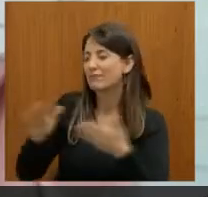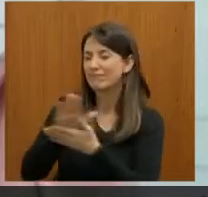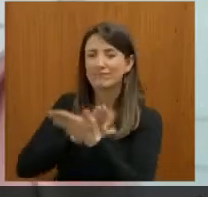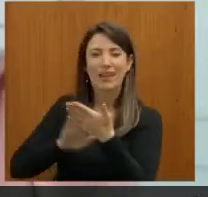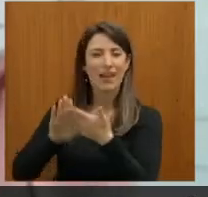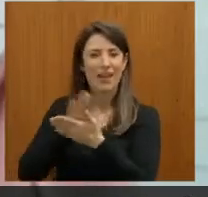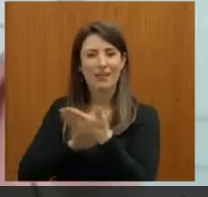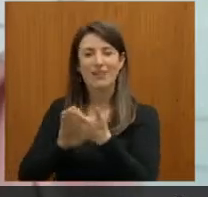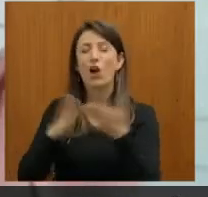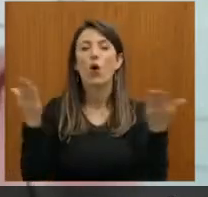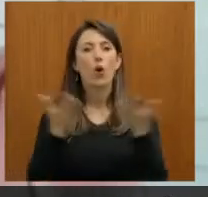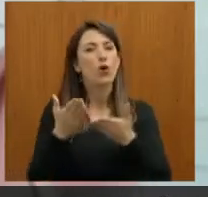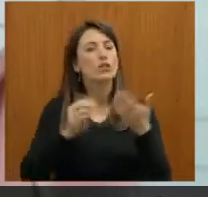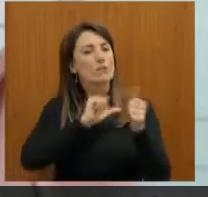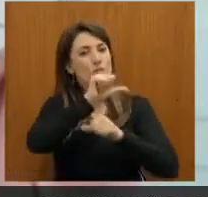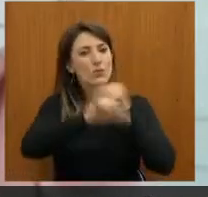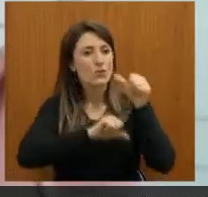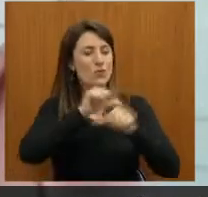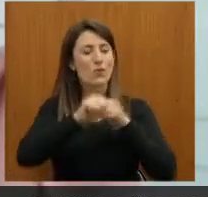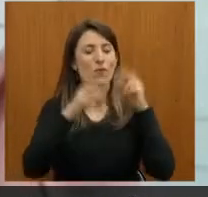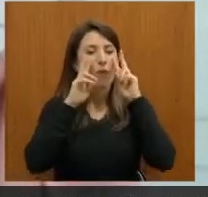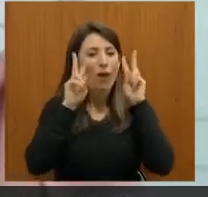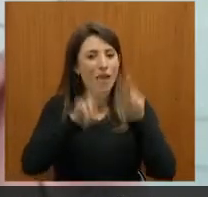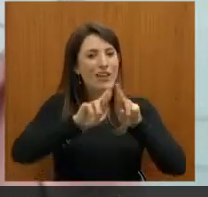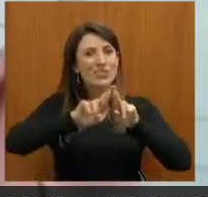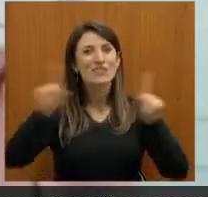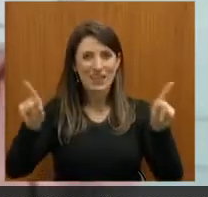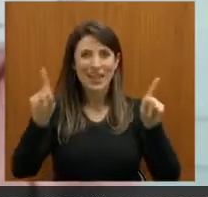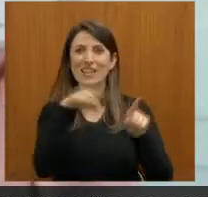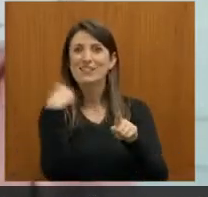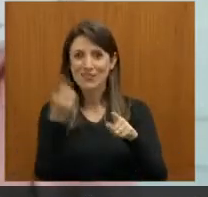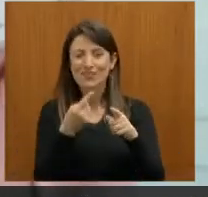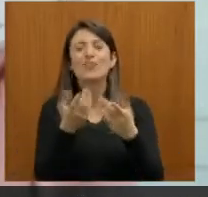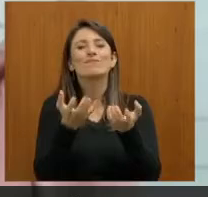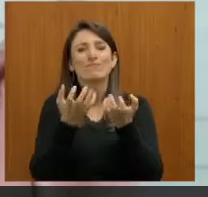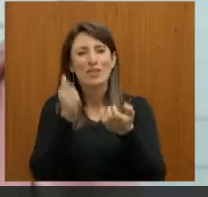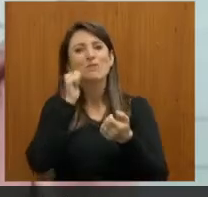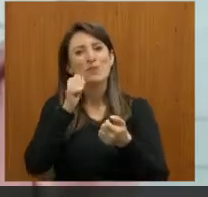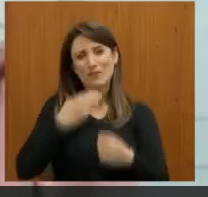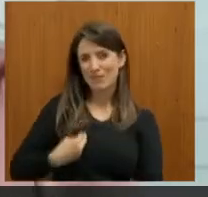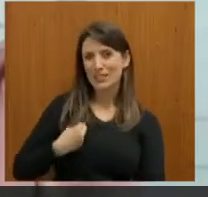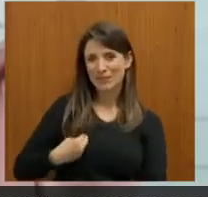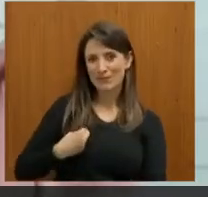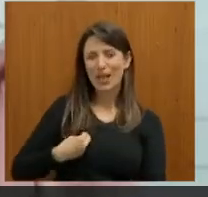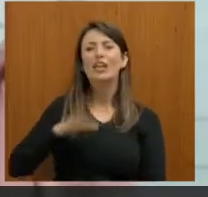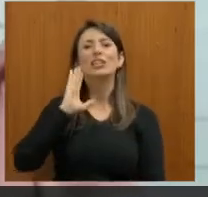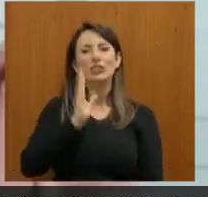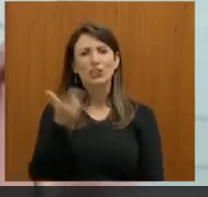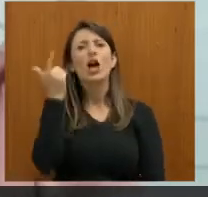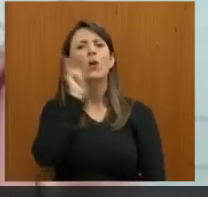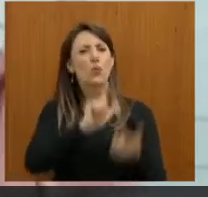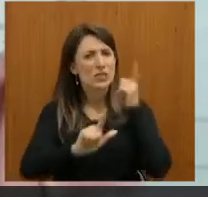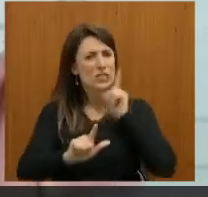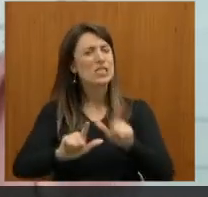aí hoje nós estamos aqui então já conquistamos muitos direitos mas